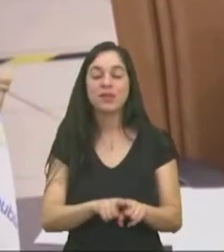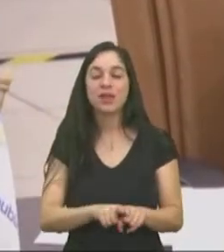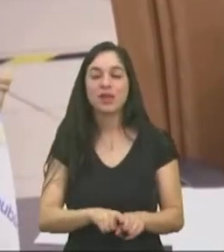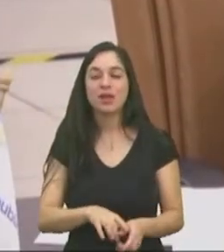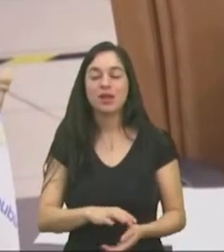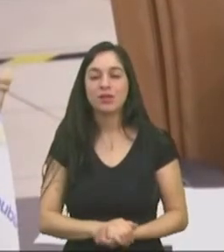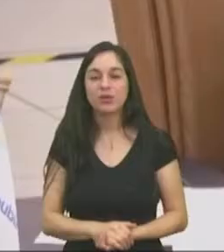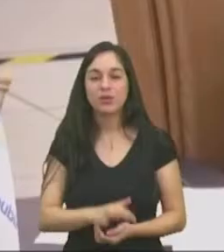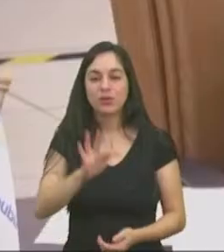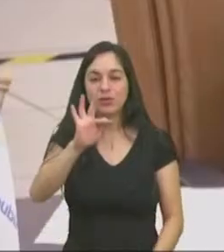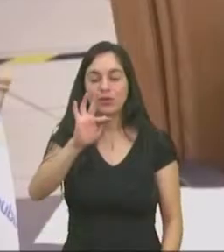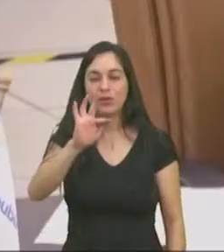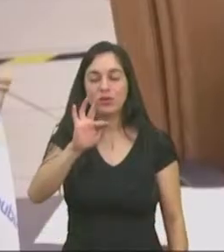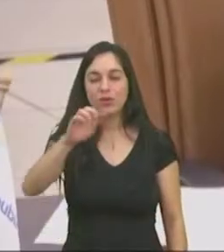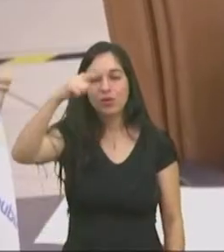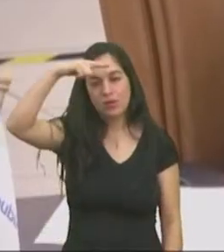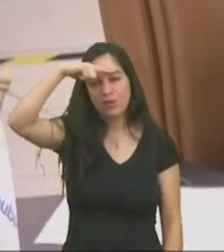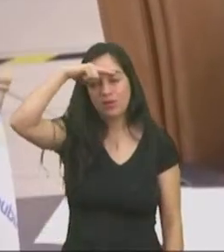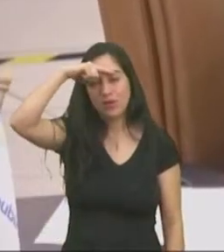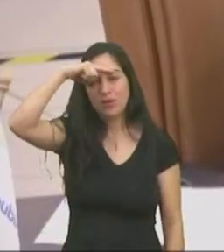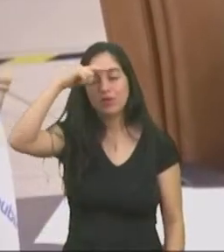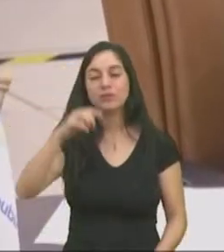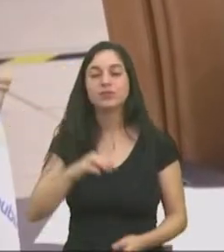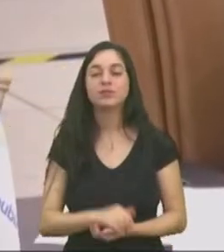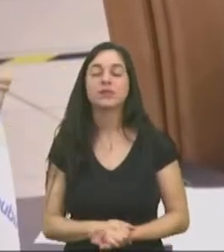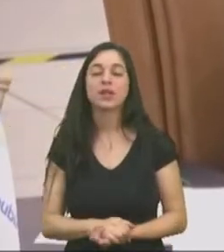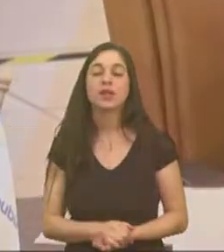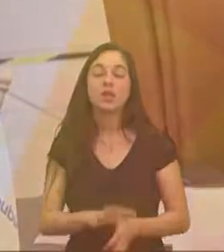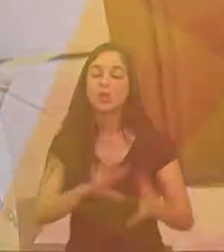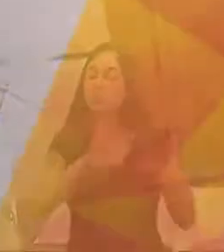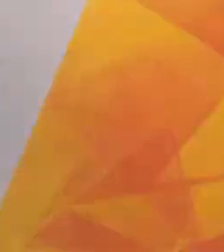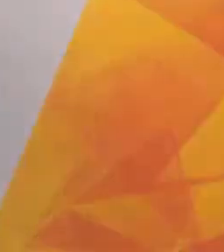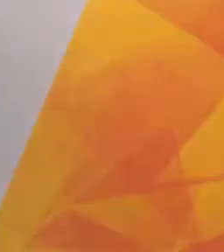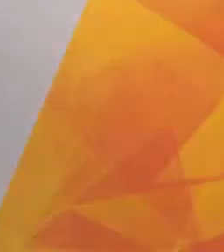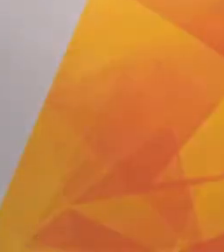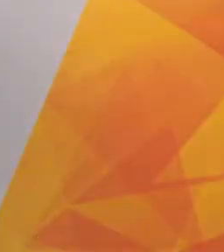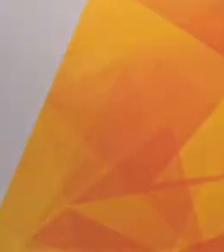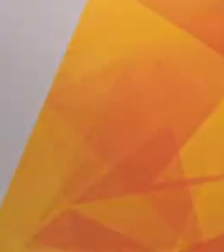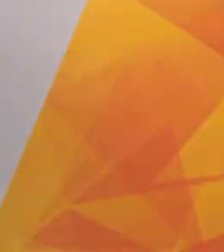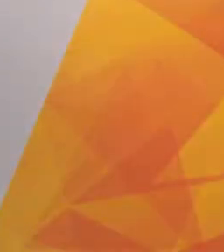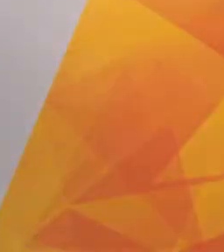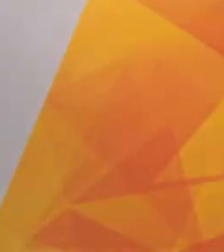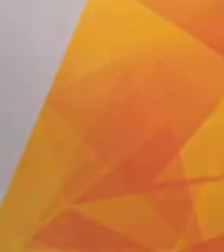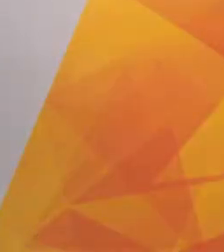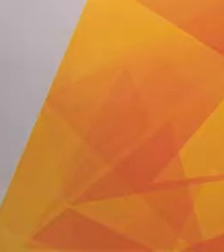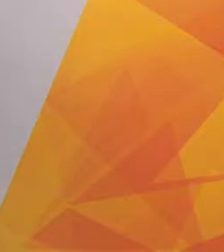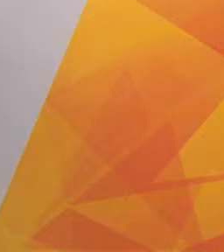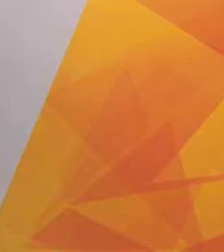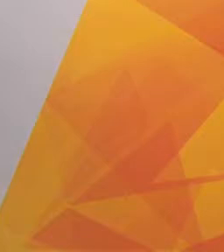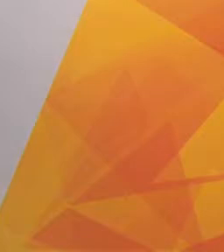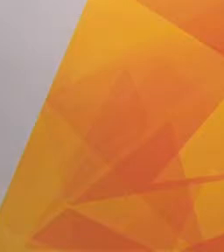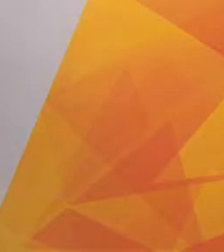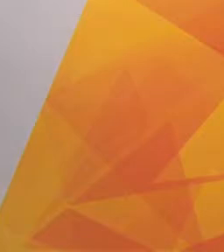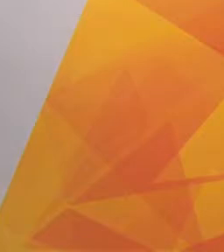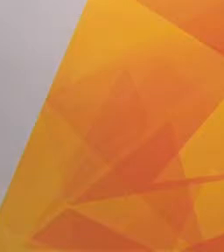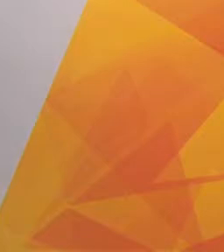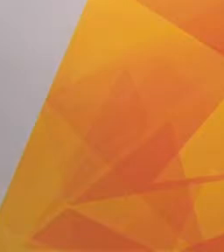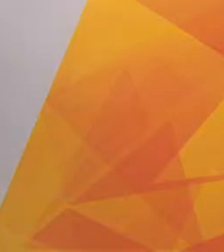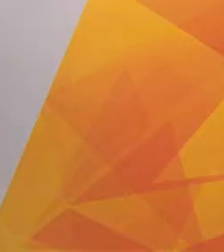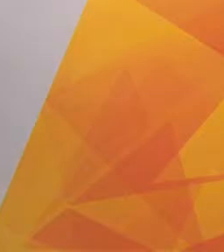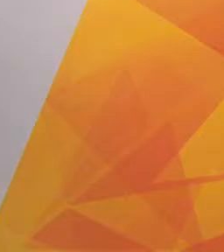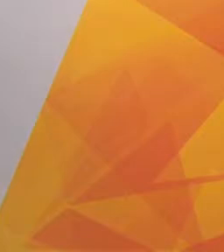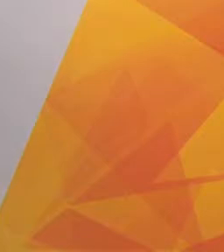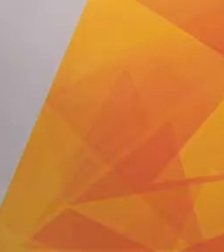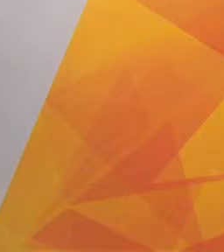pela emenda, né, que foi muito importante. E também todos os envolvidos. O vereador Neto Alves, do mesmo partido,